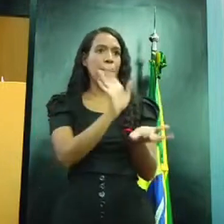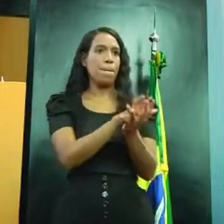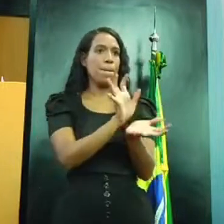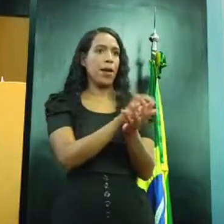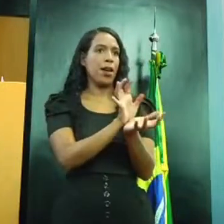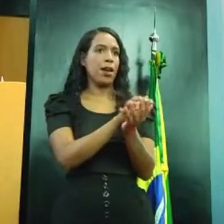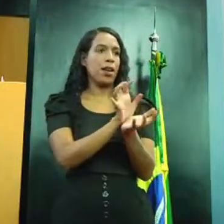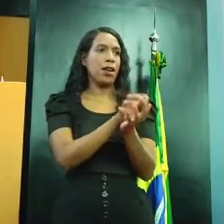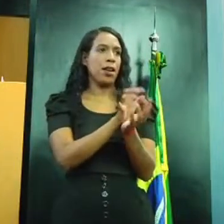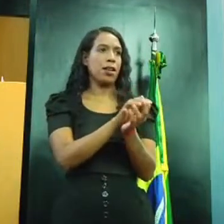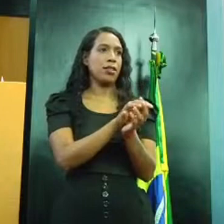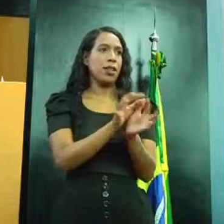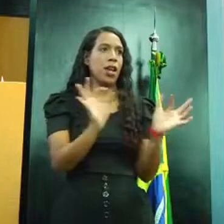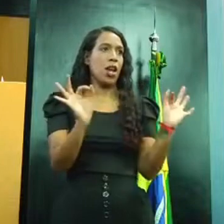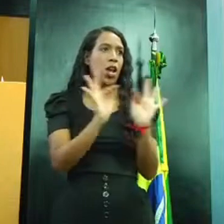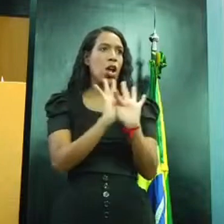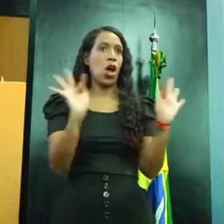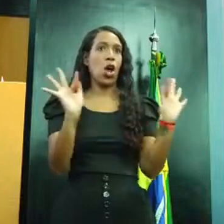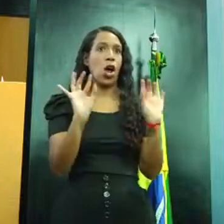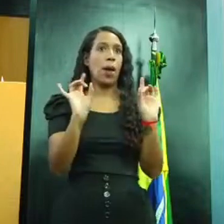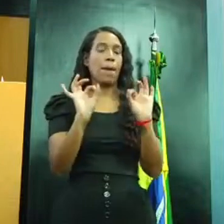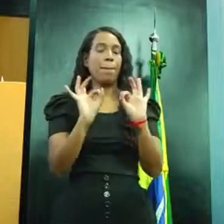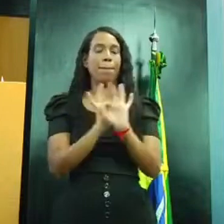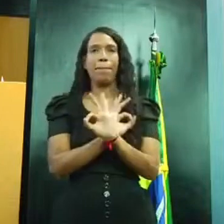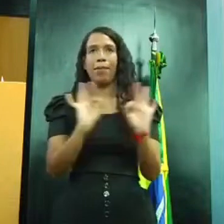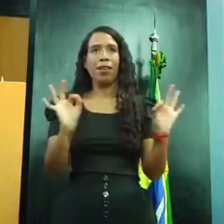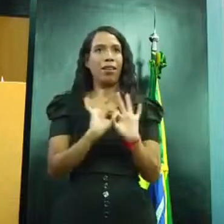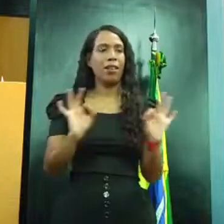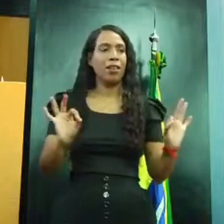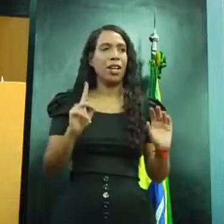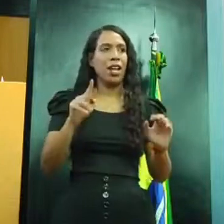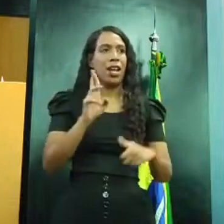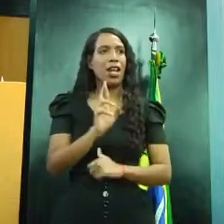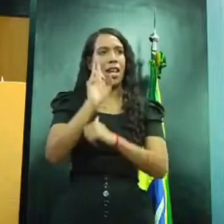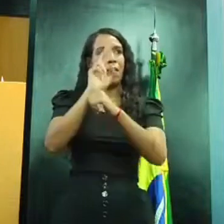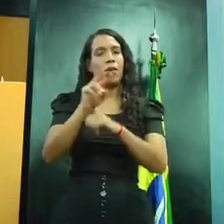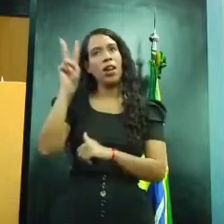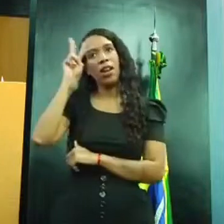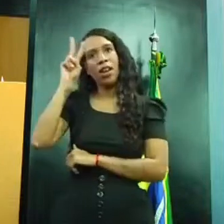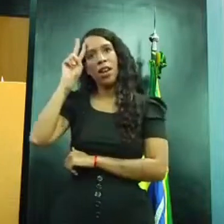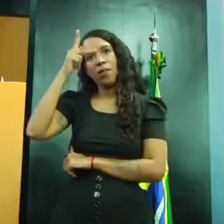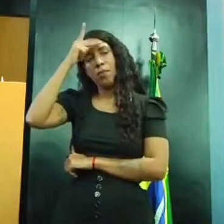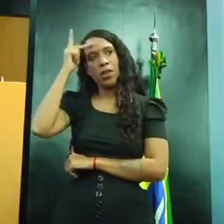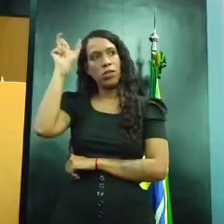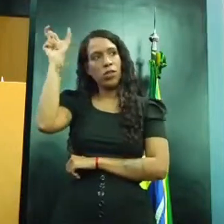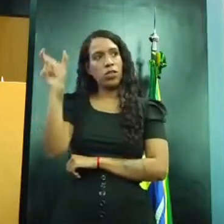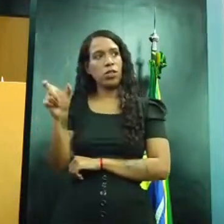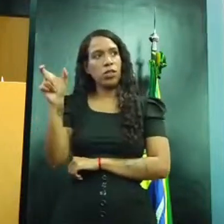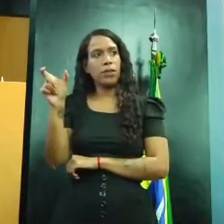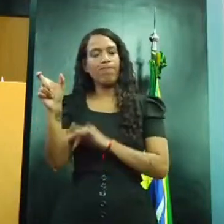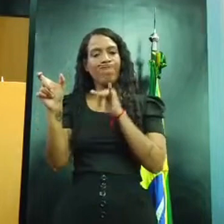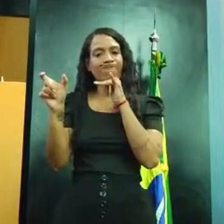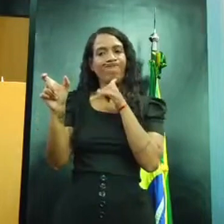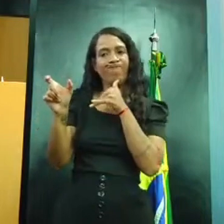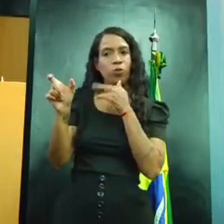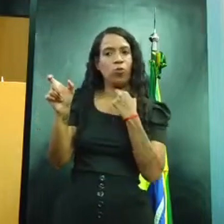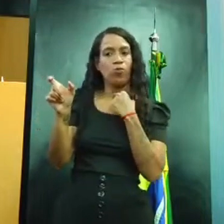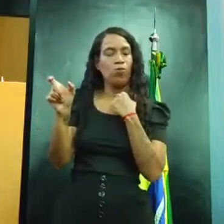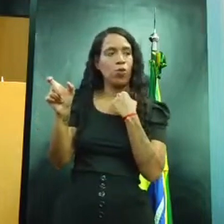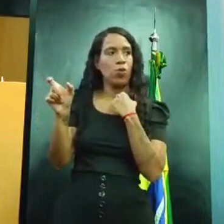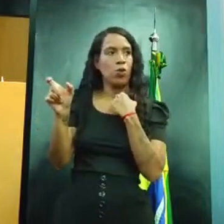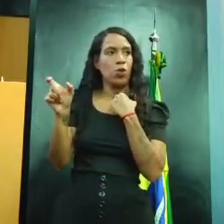pernambucanos, brilhantes que estão aqui e que representam a memória de uma pessoa que, infelizmente, não